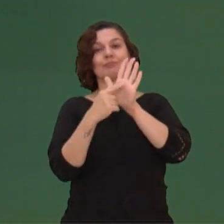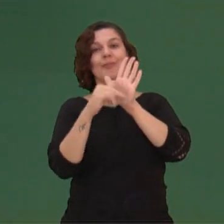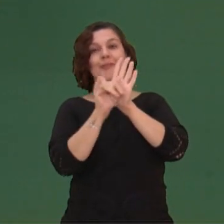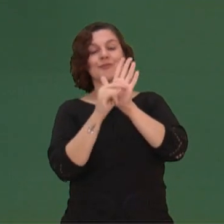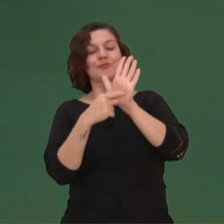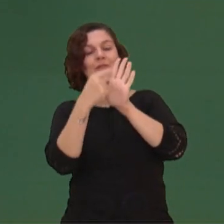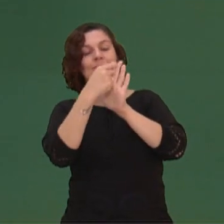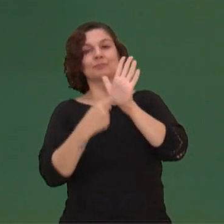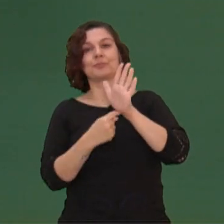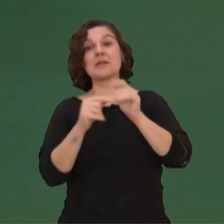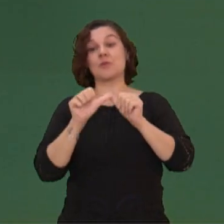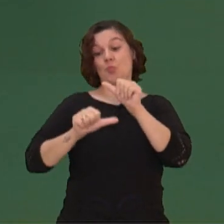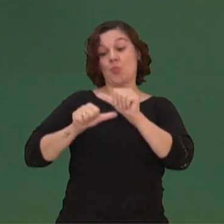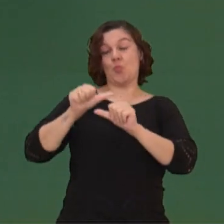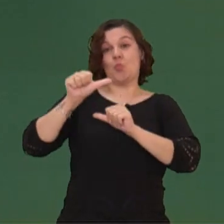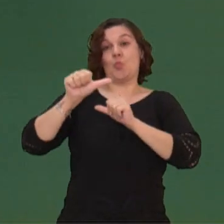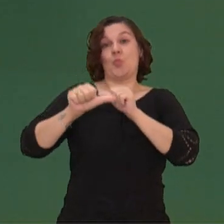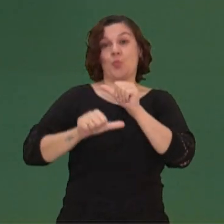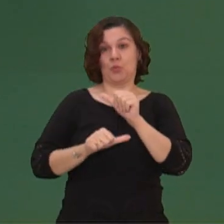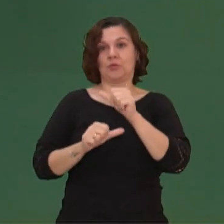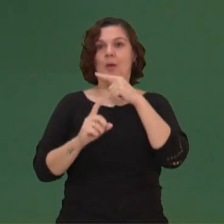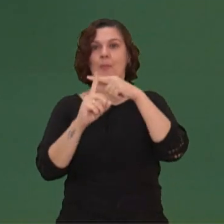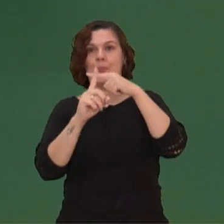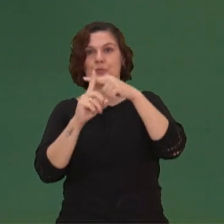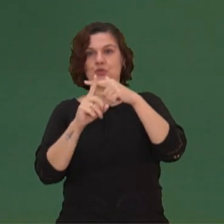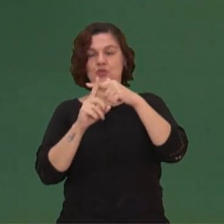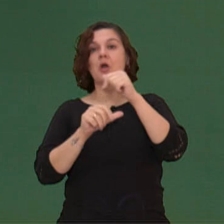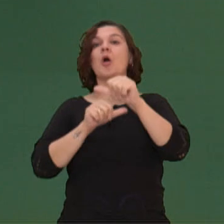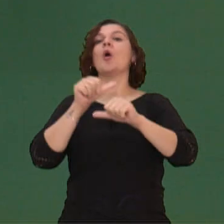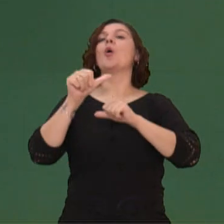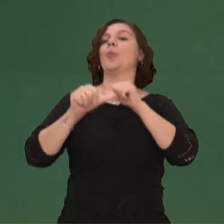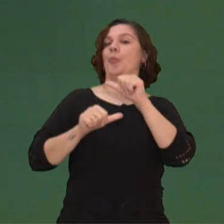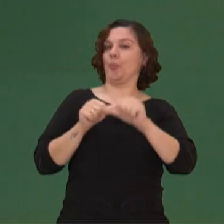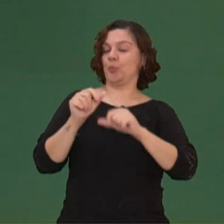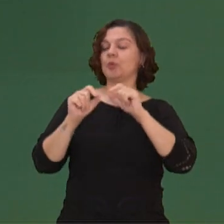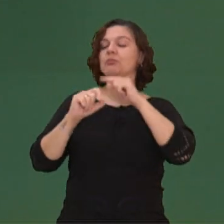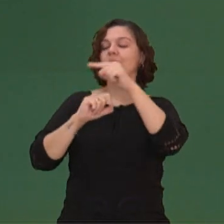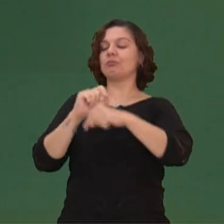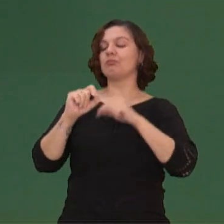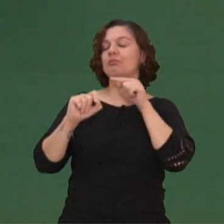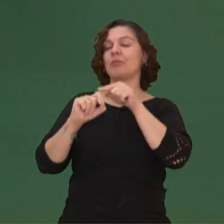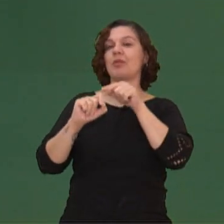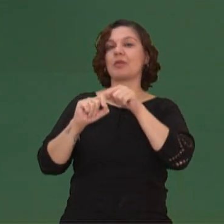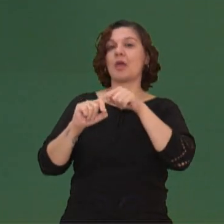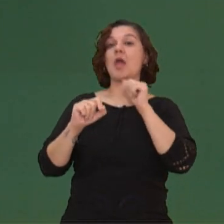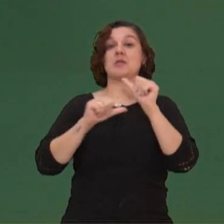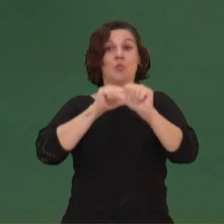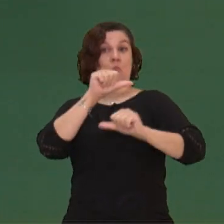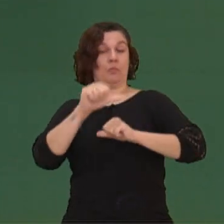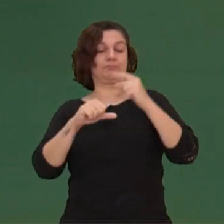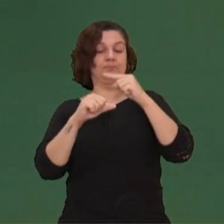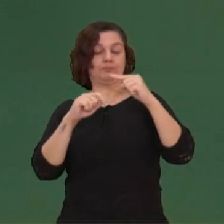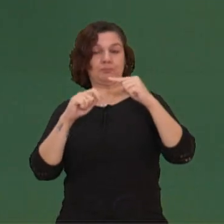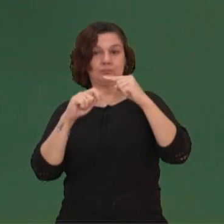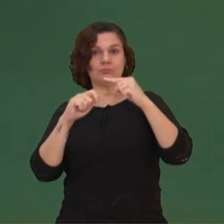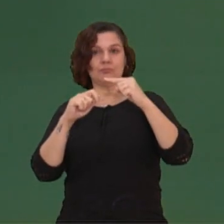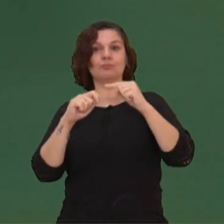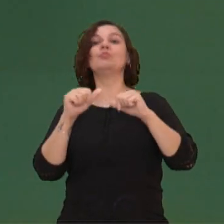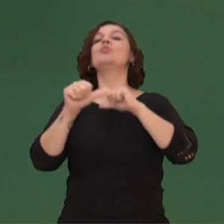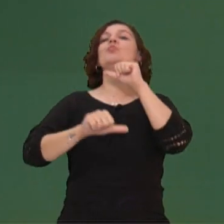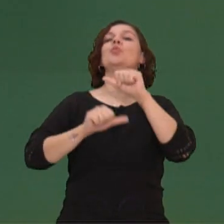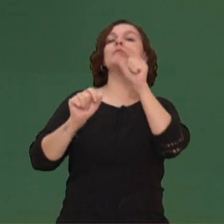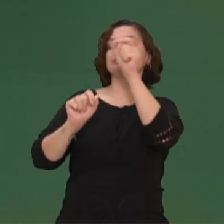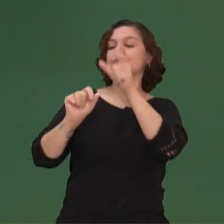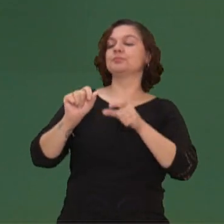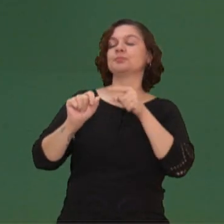prótons, muda o átomo. Se eu mudar nêutrons, não muda o átomo. Se eu mudar elétrons, não muda o átomo. Mudei prótons, muda